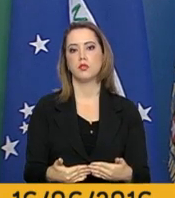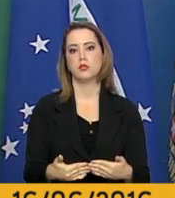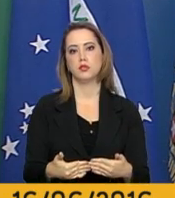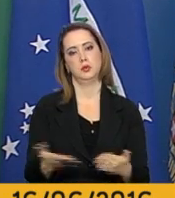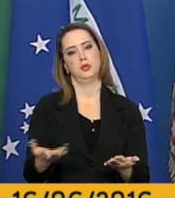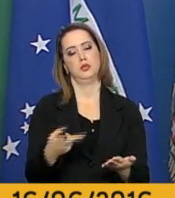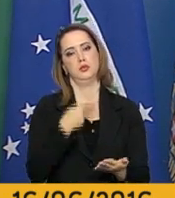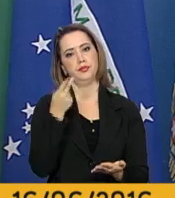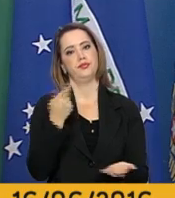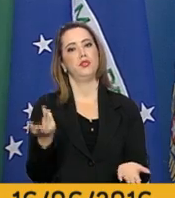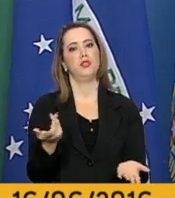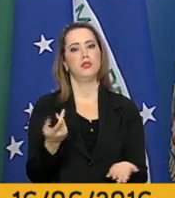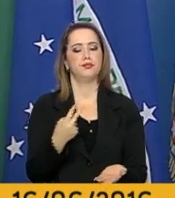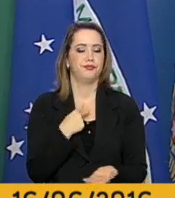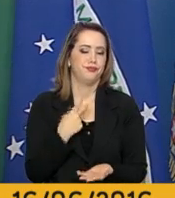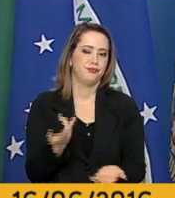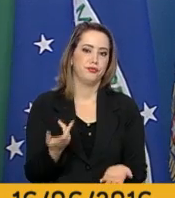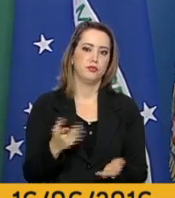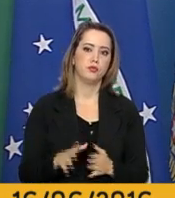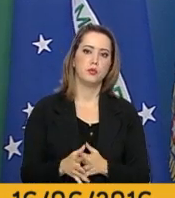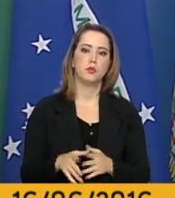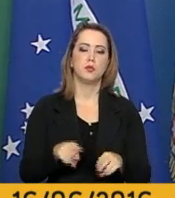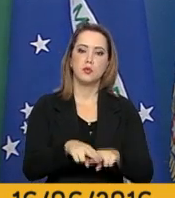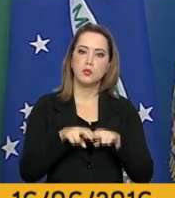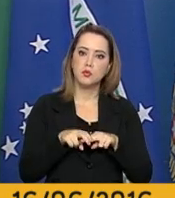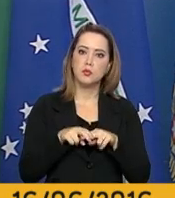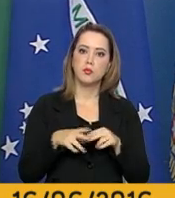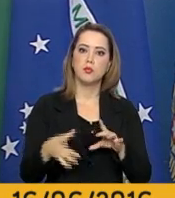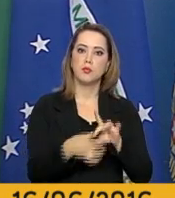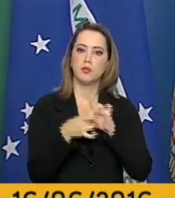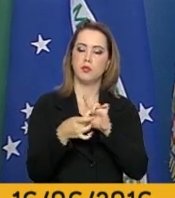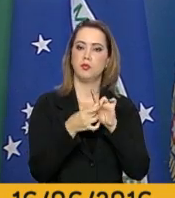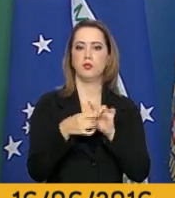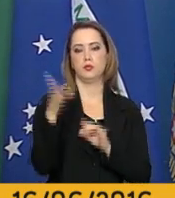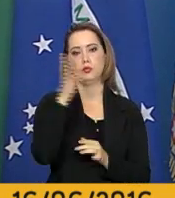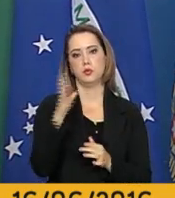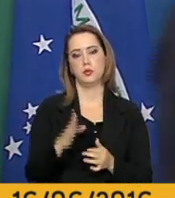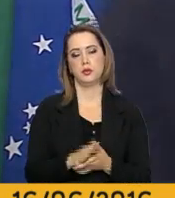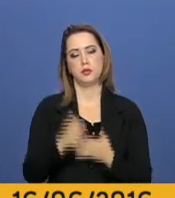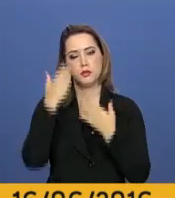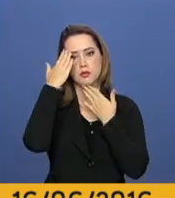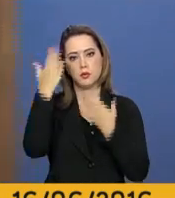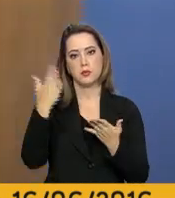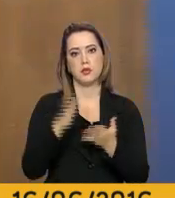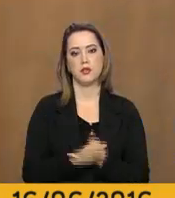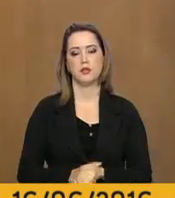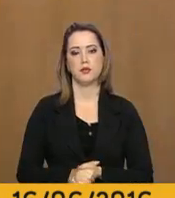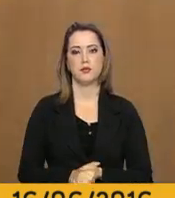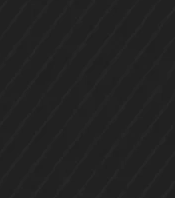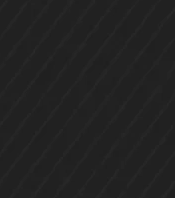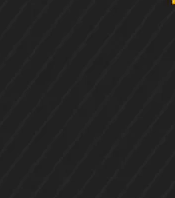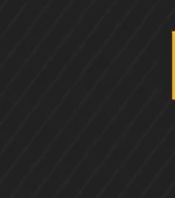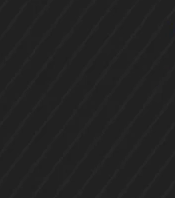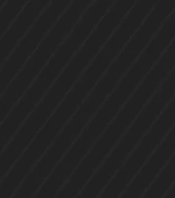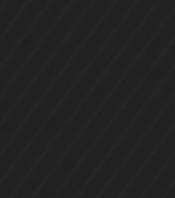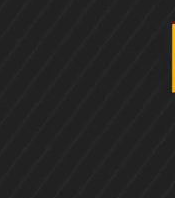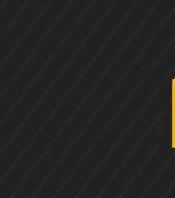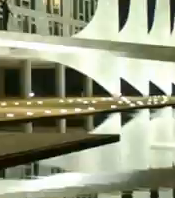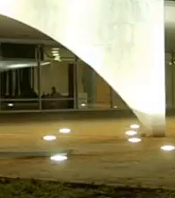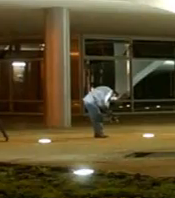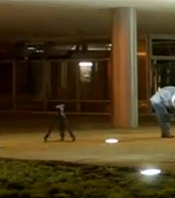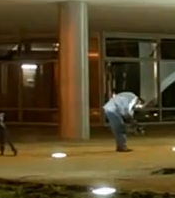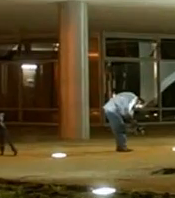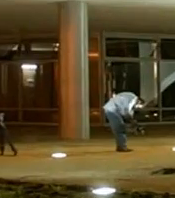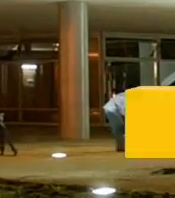em benefício da harmonia do nosso país. Muito obrigado aos senhores.